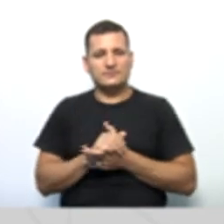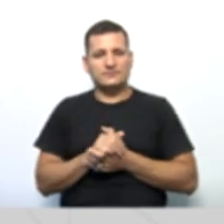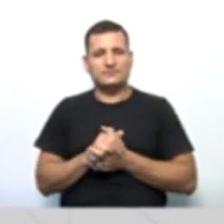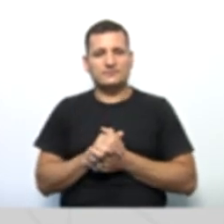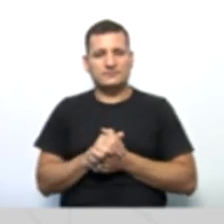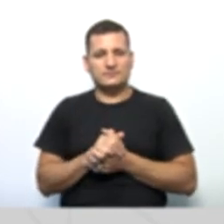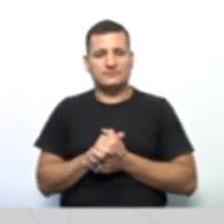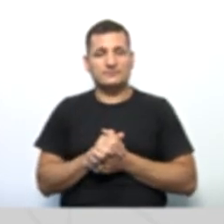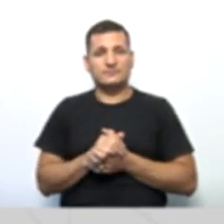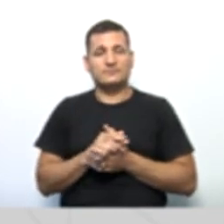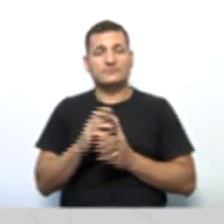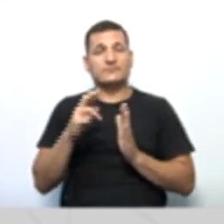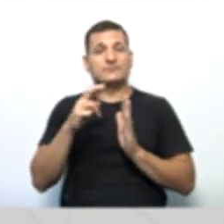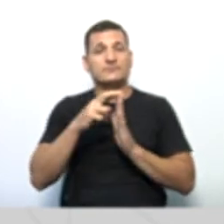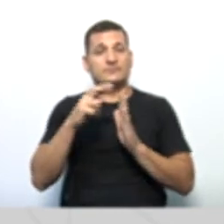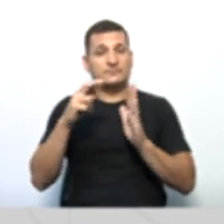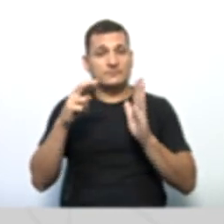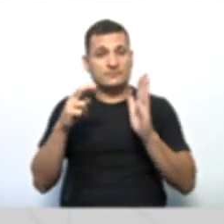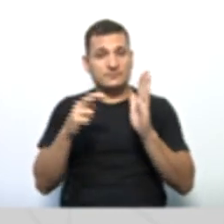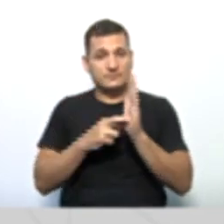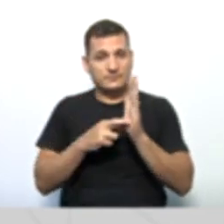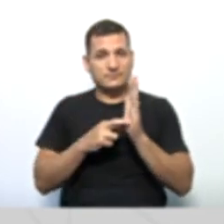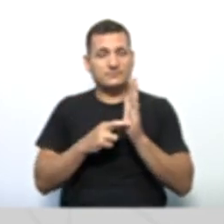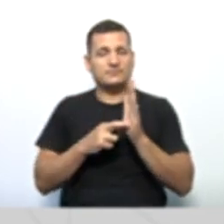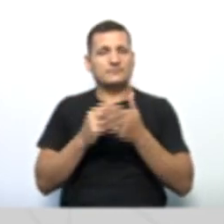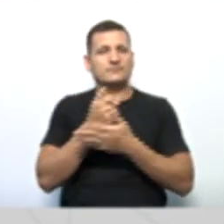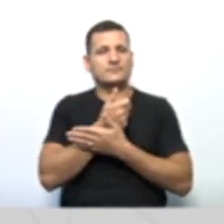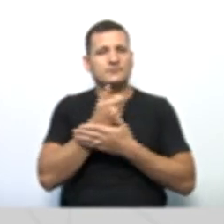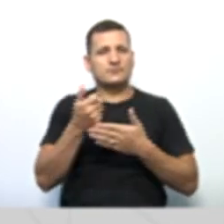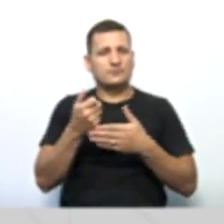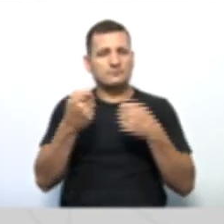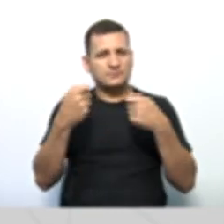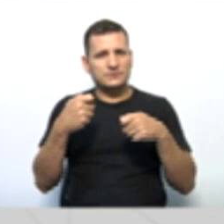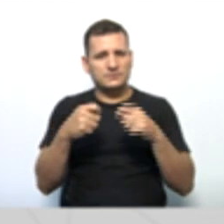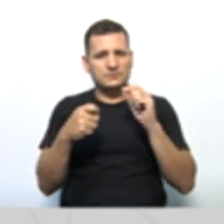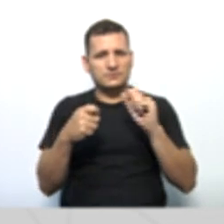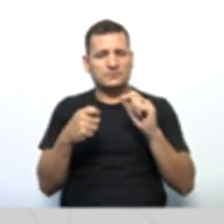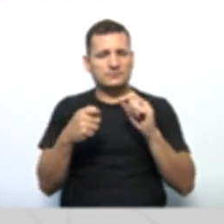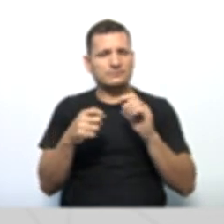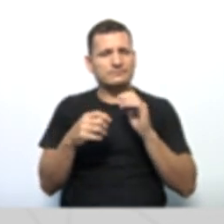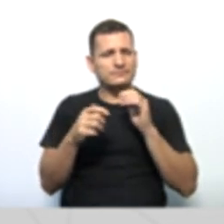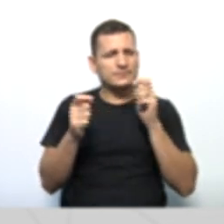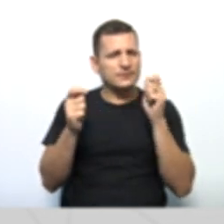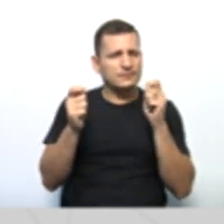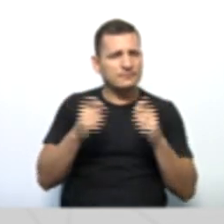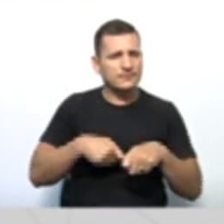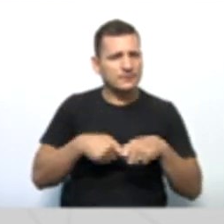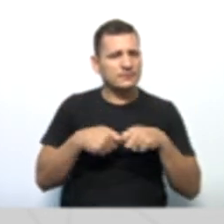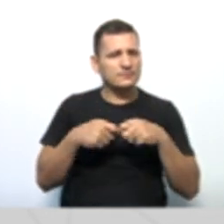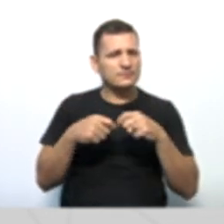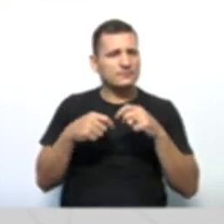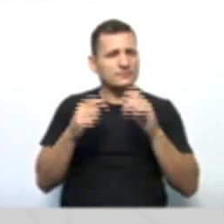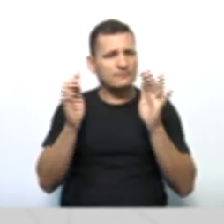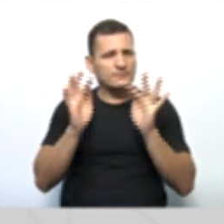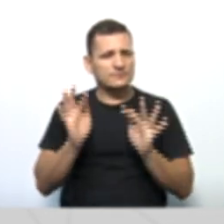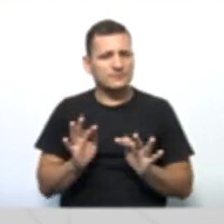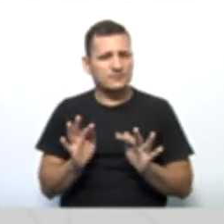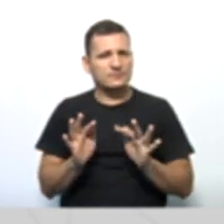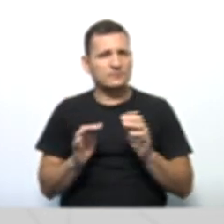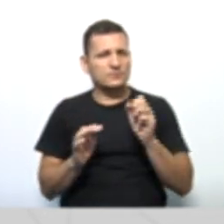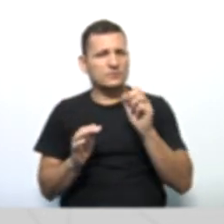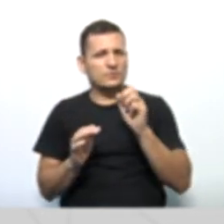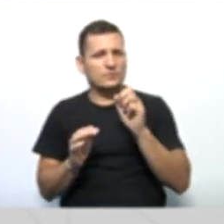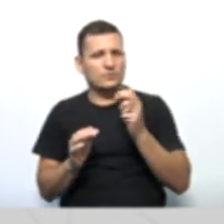uma norma moral precisa considerar, antes de tudo, se será capaz de promover felicidade